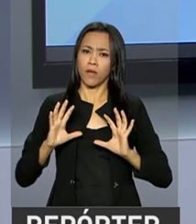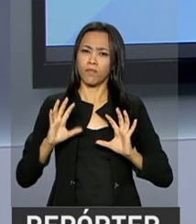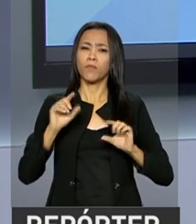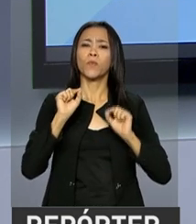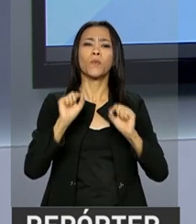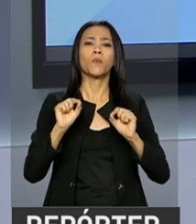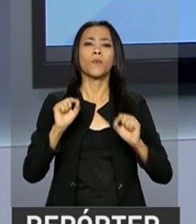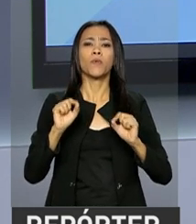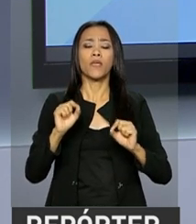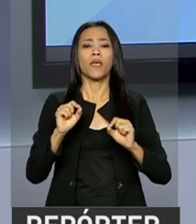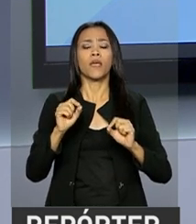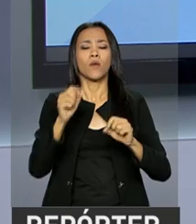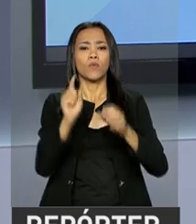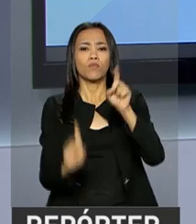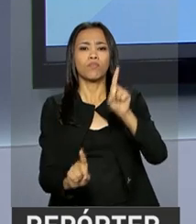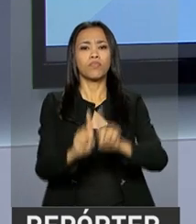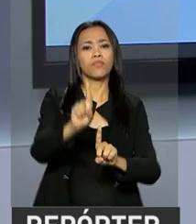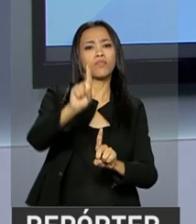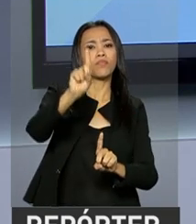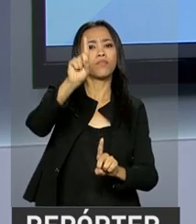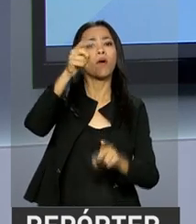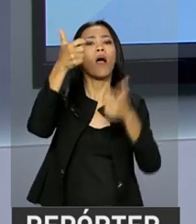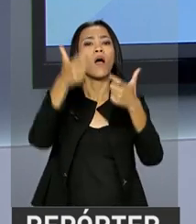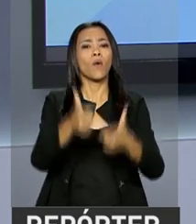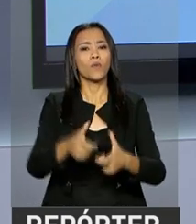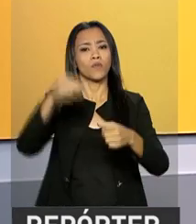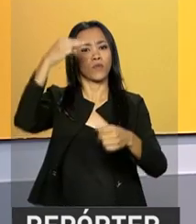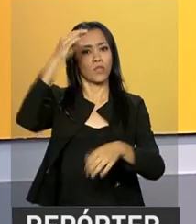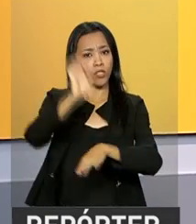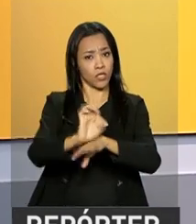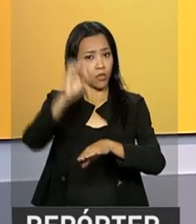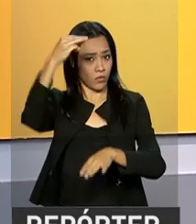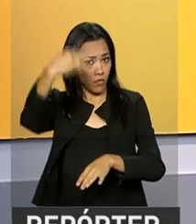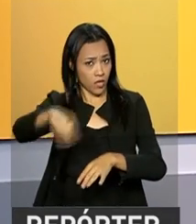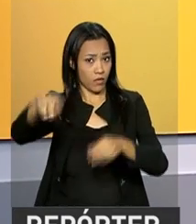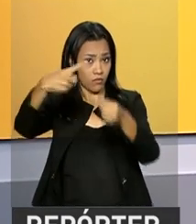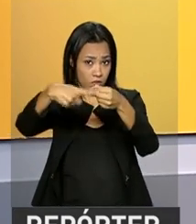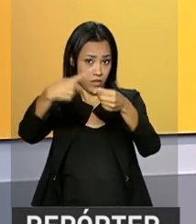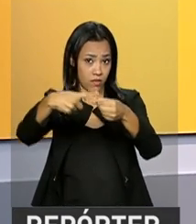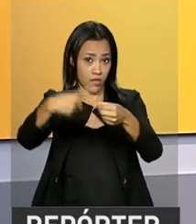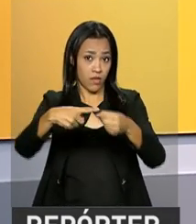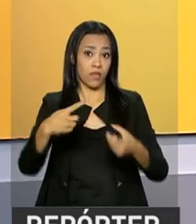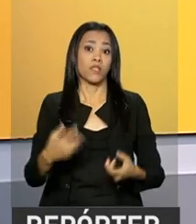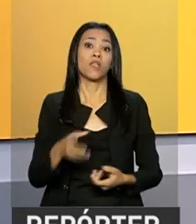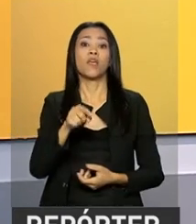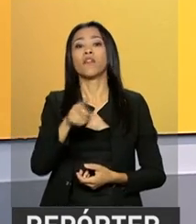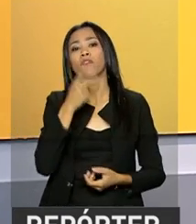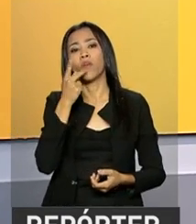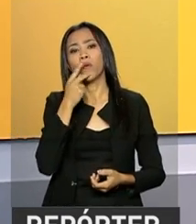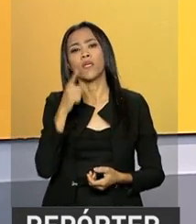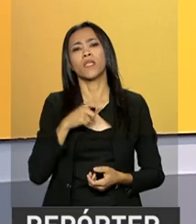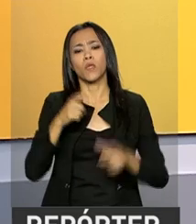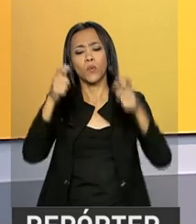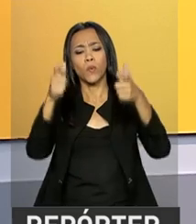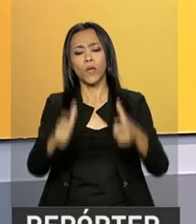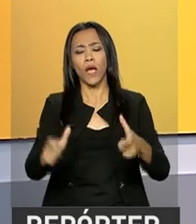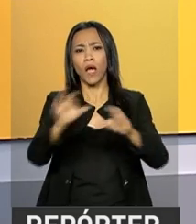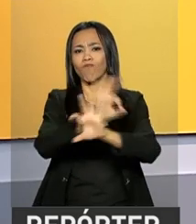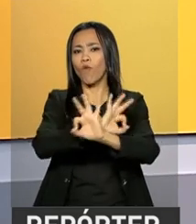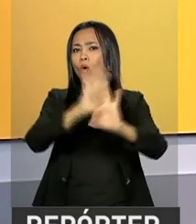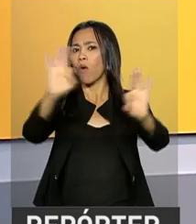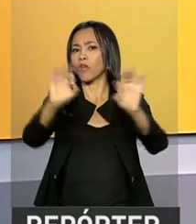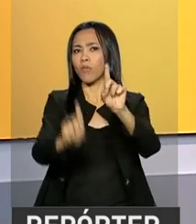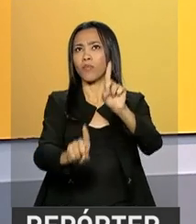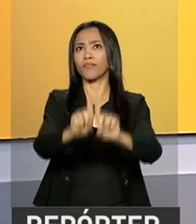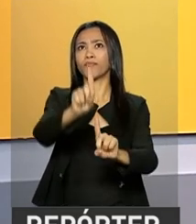centro de lançamento de Alcântara no Maranhão Ele explicou que o centro de uma tem uma localização privilegiada